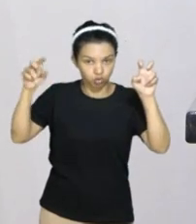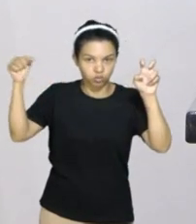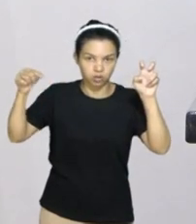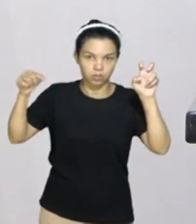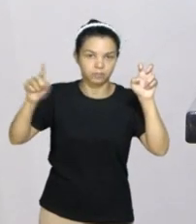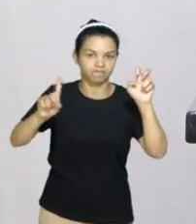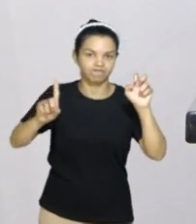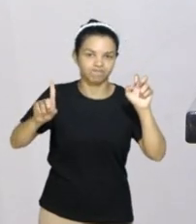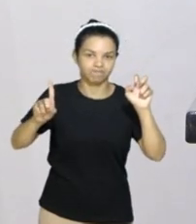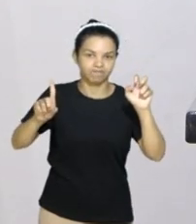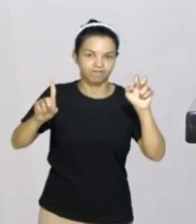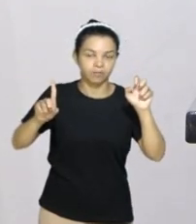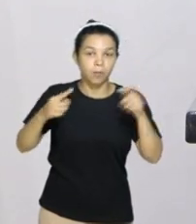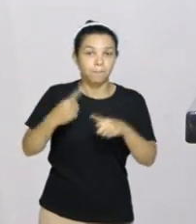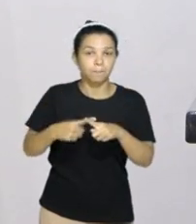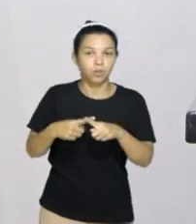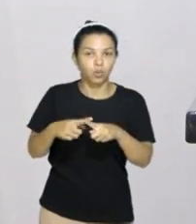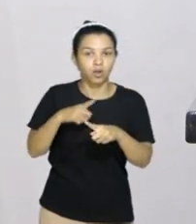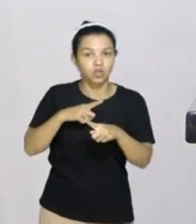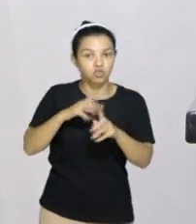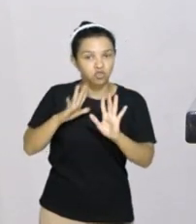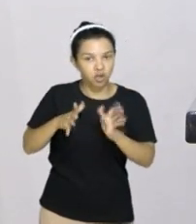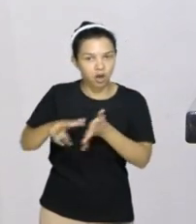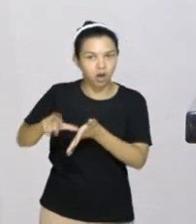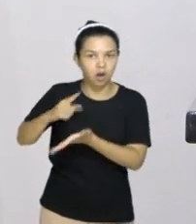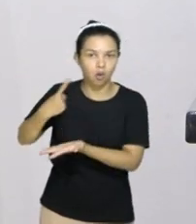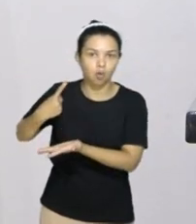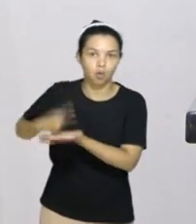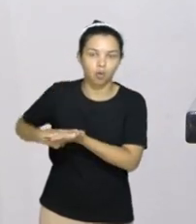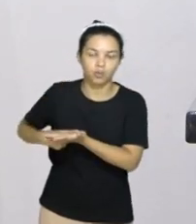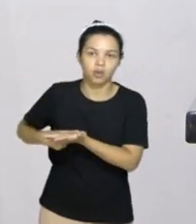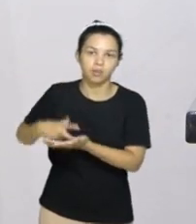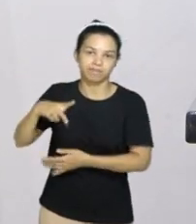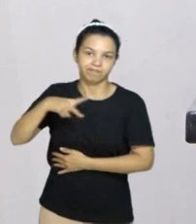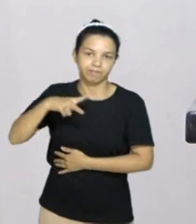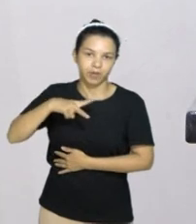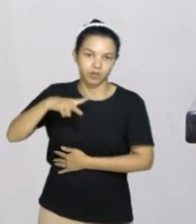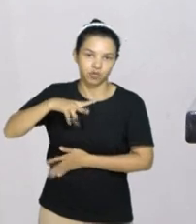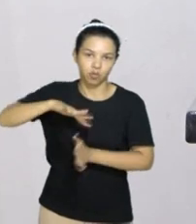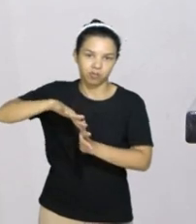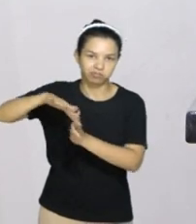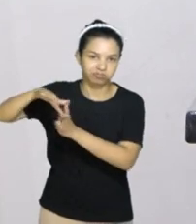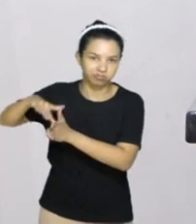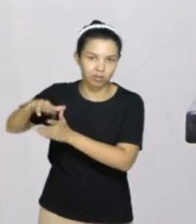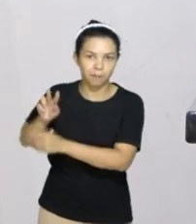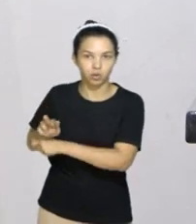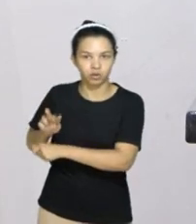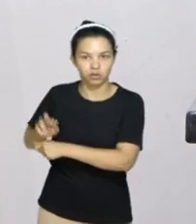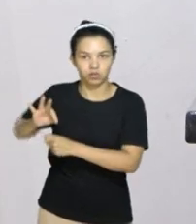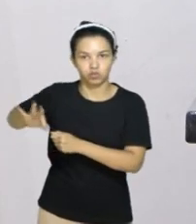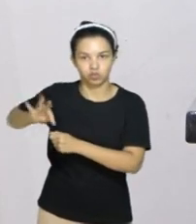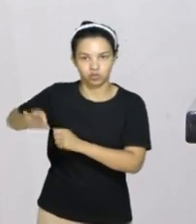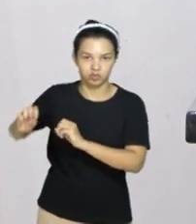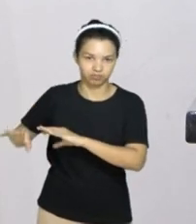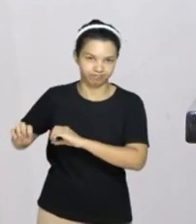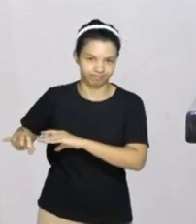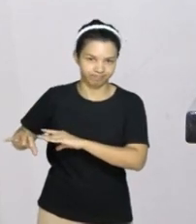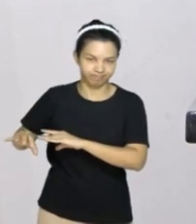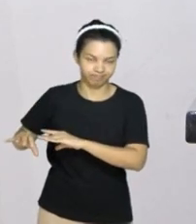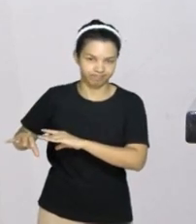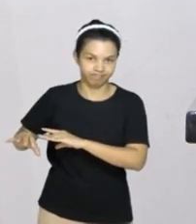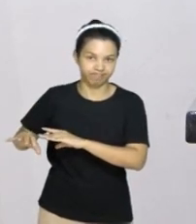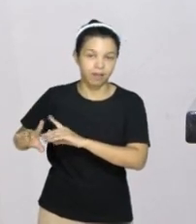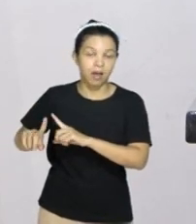porque havia um combinado de mantemos de forma reservada para proteger uma instituição de ensino mas